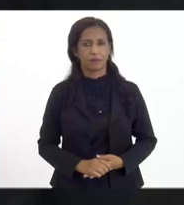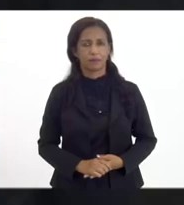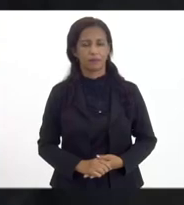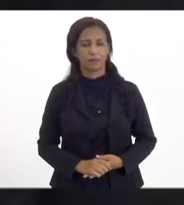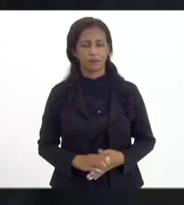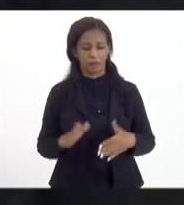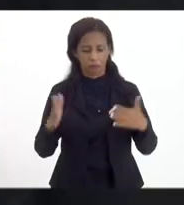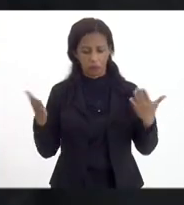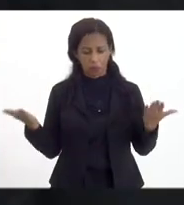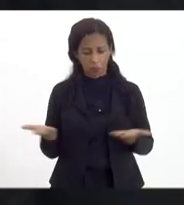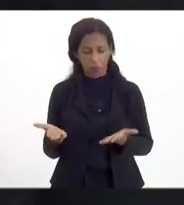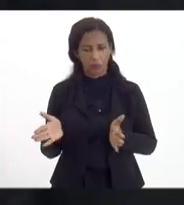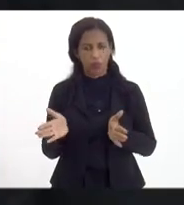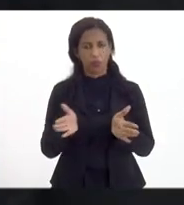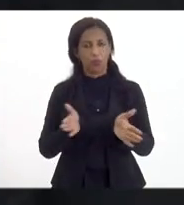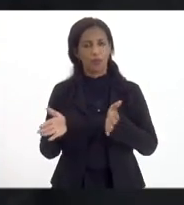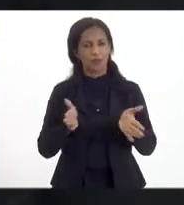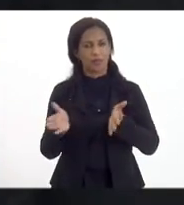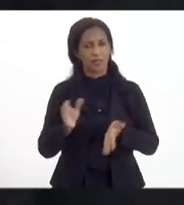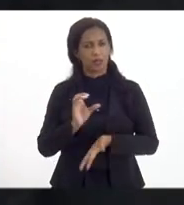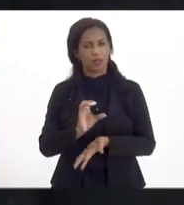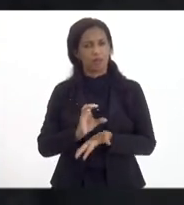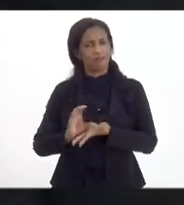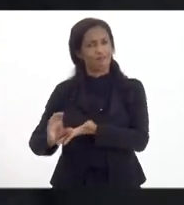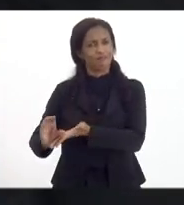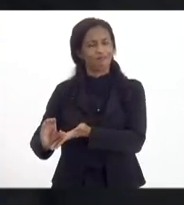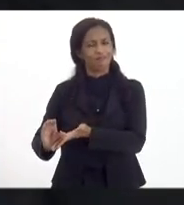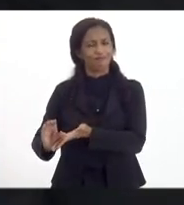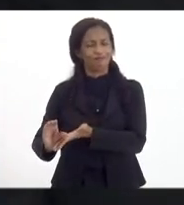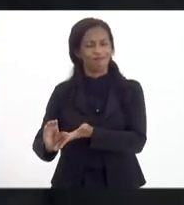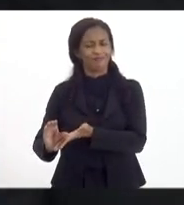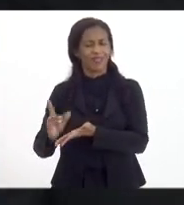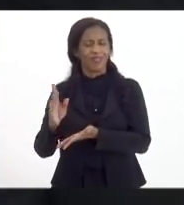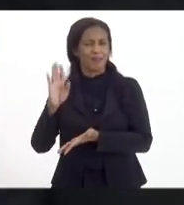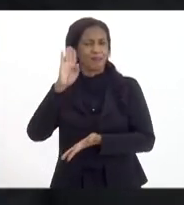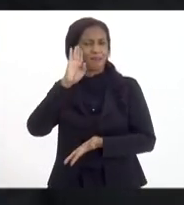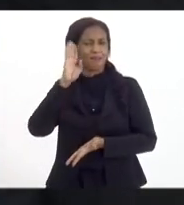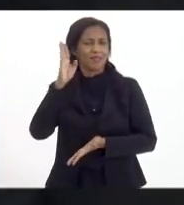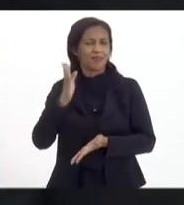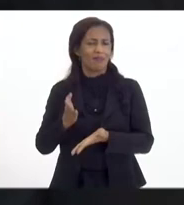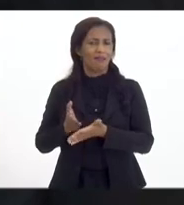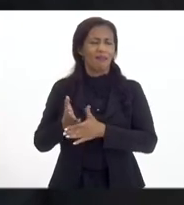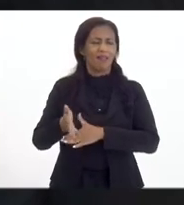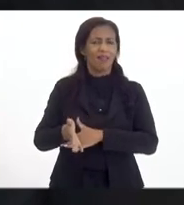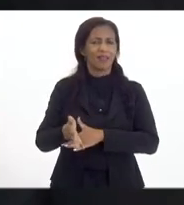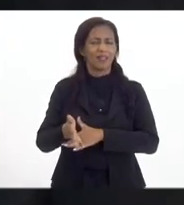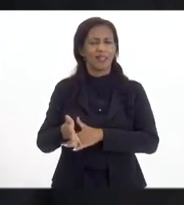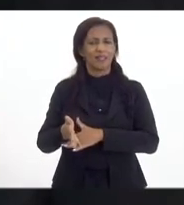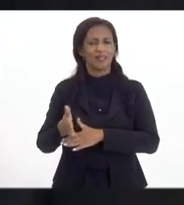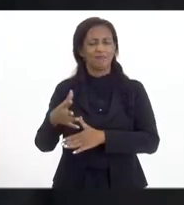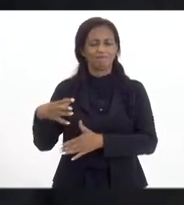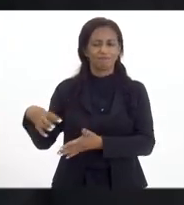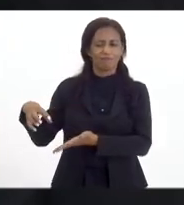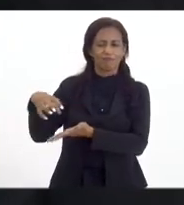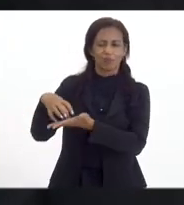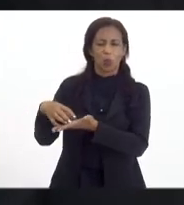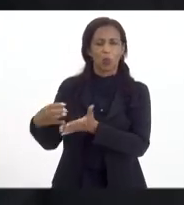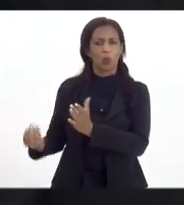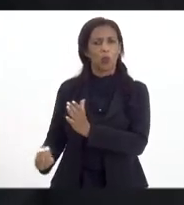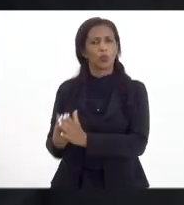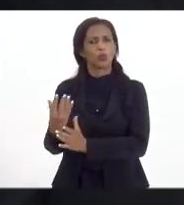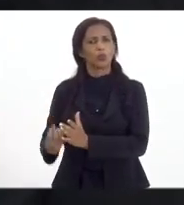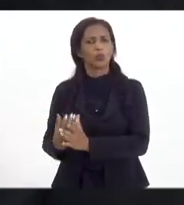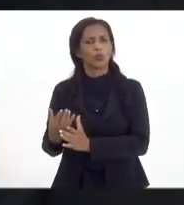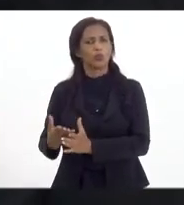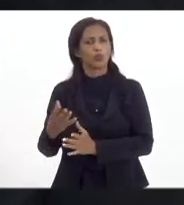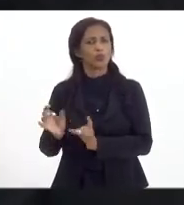Hoje, o acesso ao crédito é relatado como um dos principais entraves ao setor produtivo, em especial